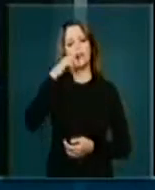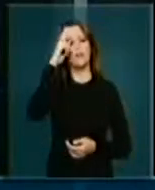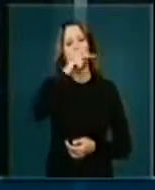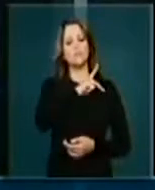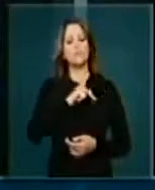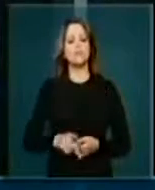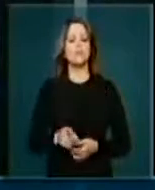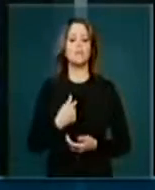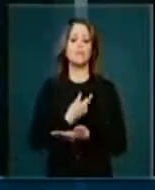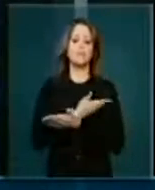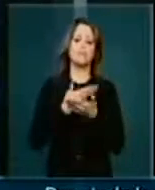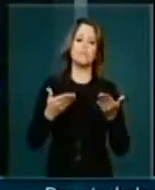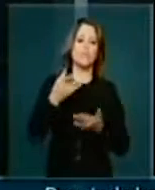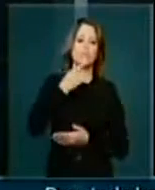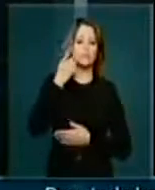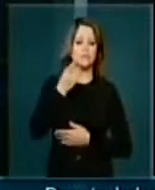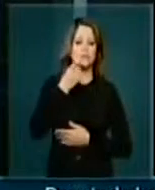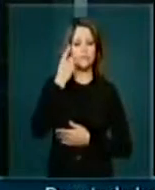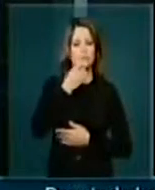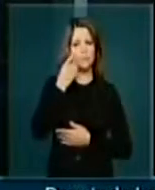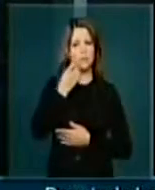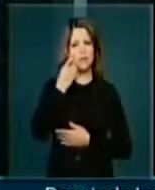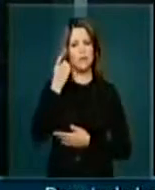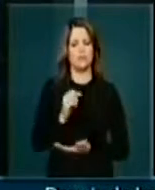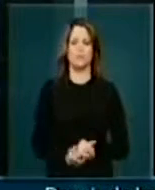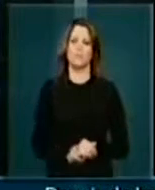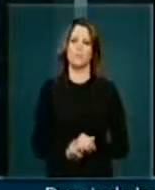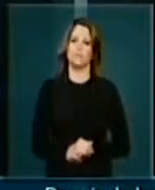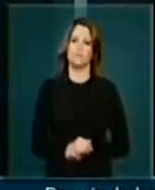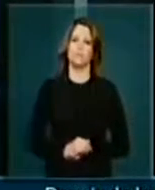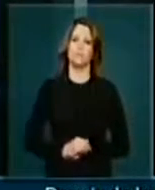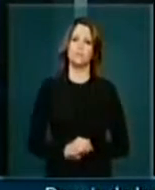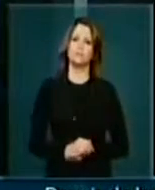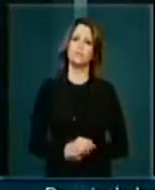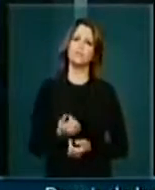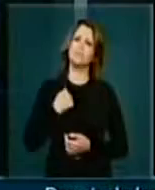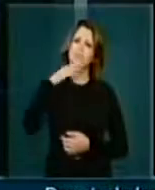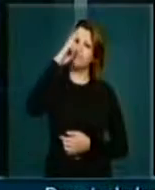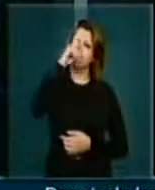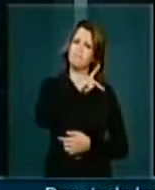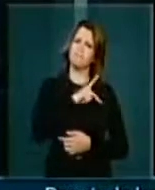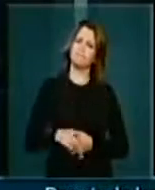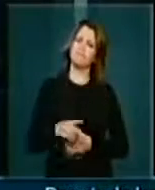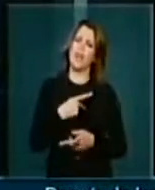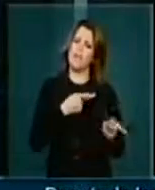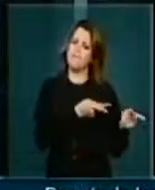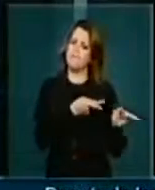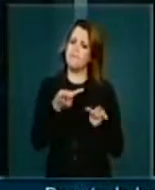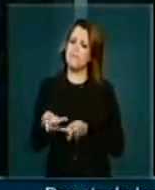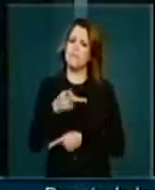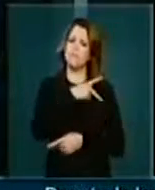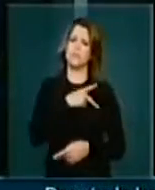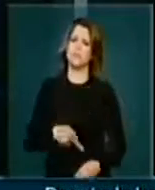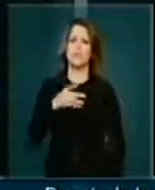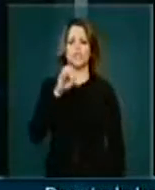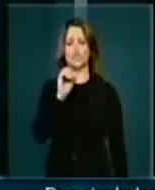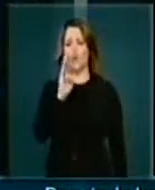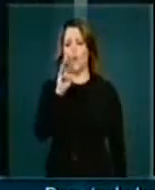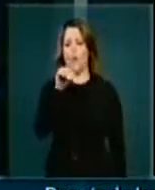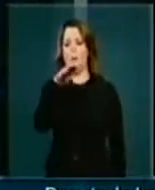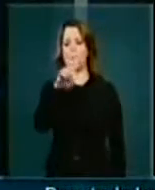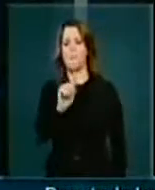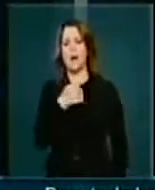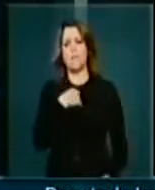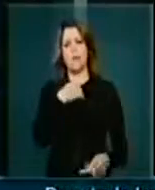Presidente, senhoras e senhores deputados e deputadas. Senhor presidente, a visita do presidente dos Estados Unidos, Barack Obama,